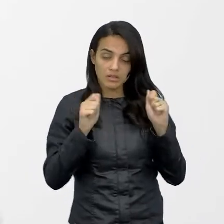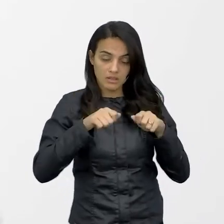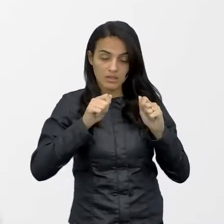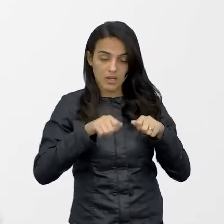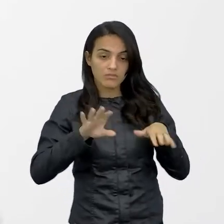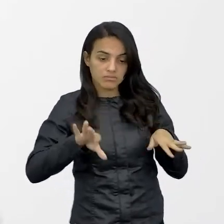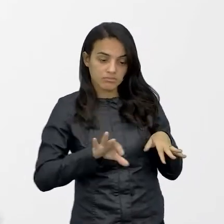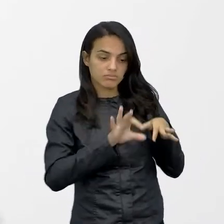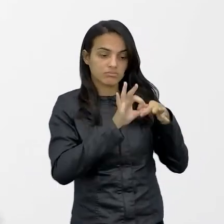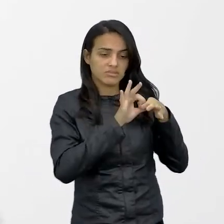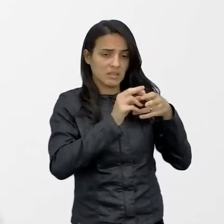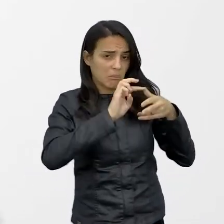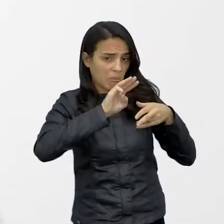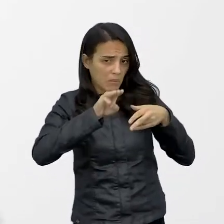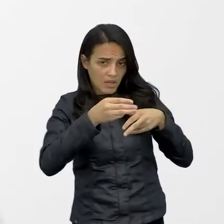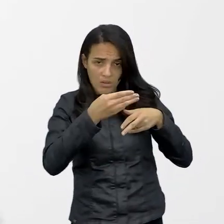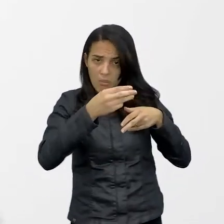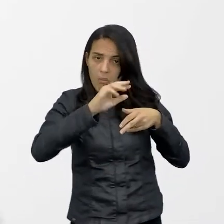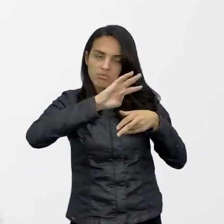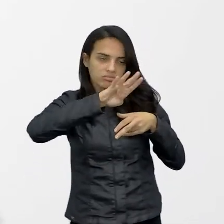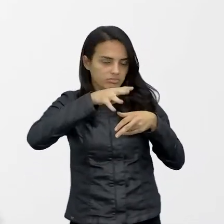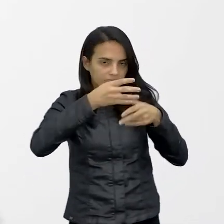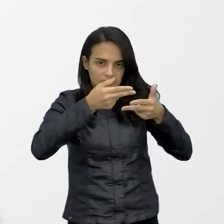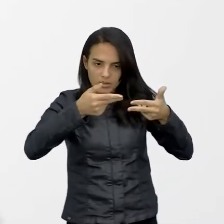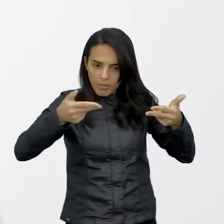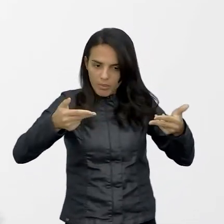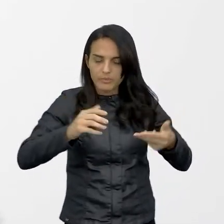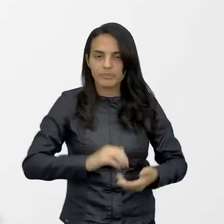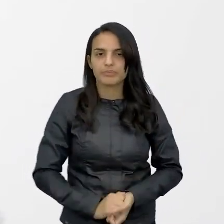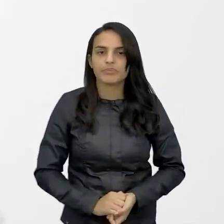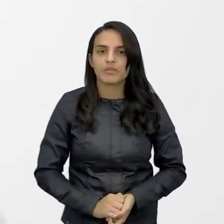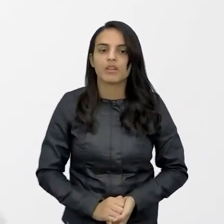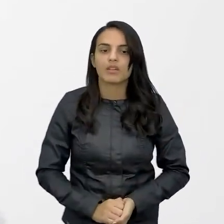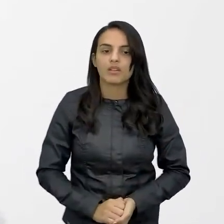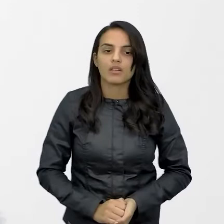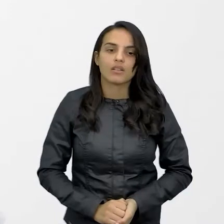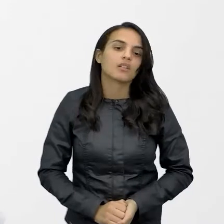possivelmente conectados em milhares ou até milhões de maneiras diferentes.